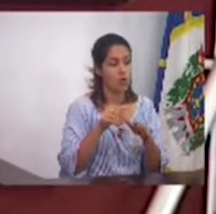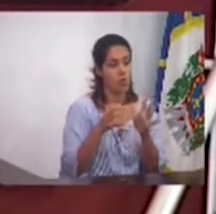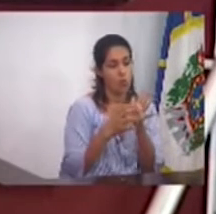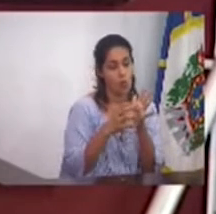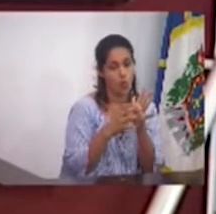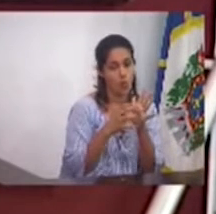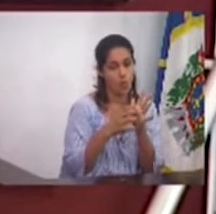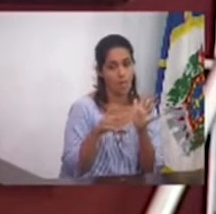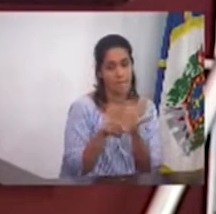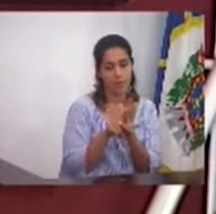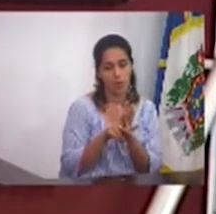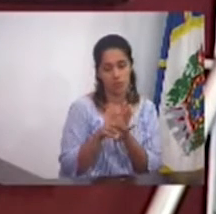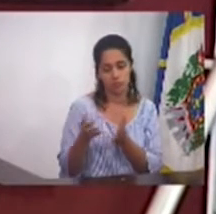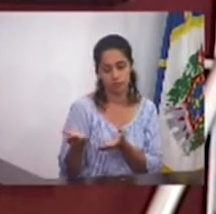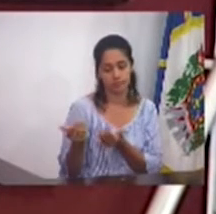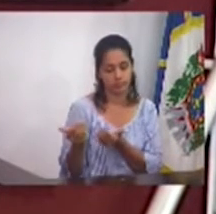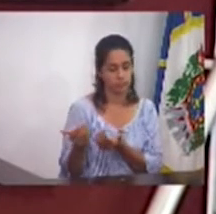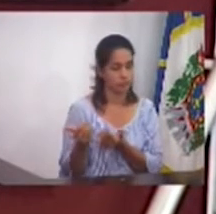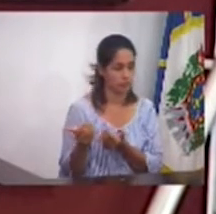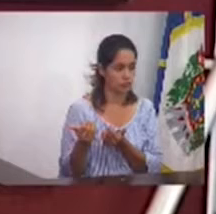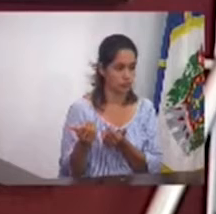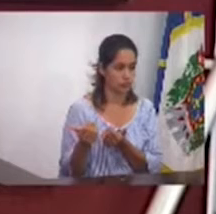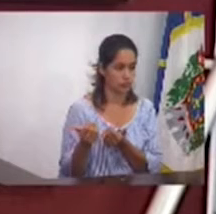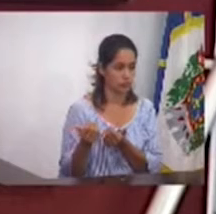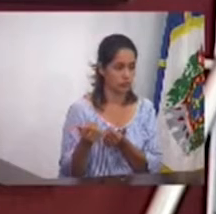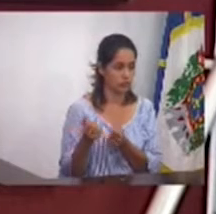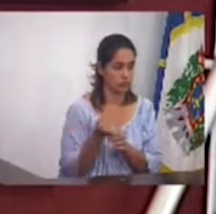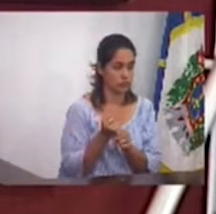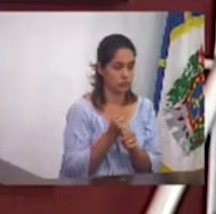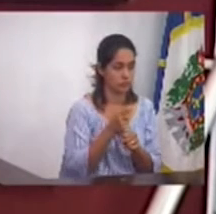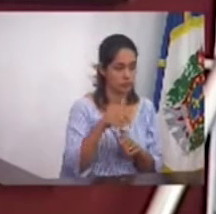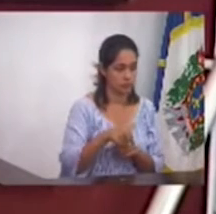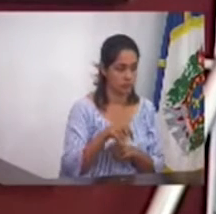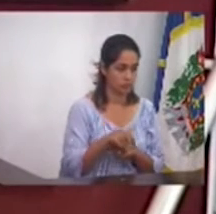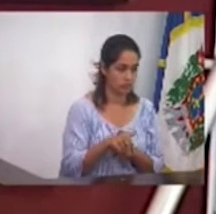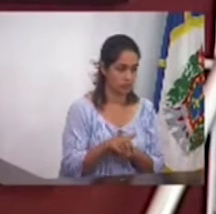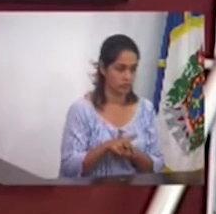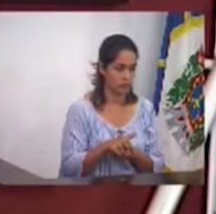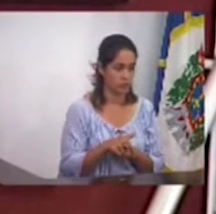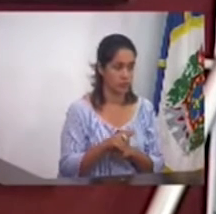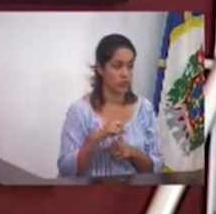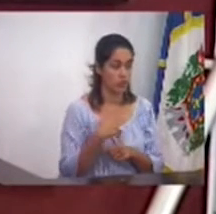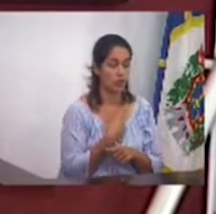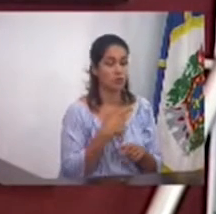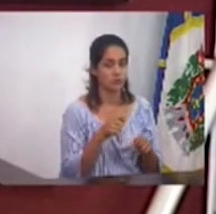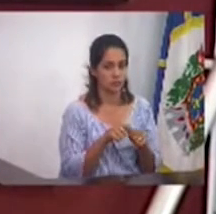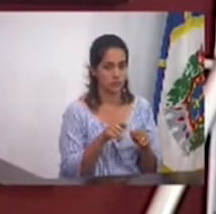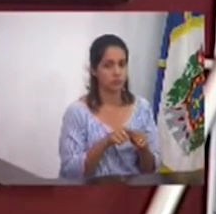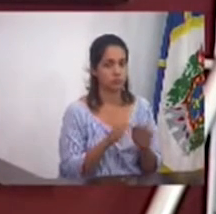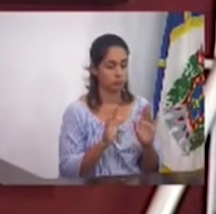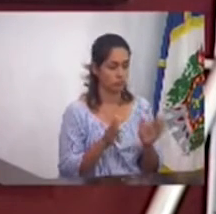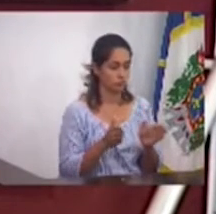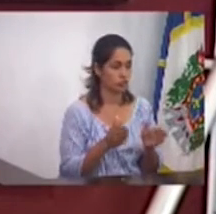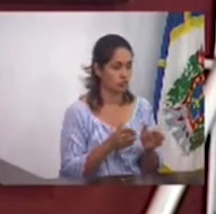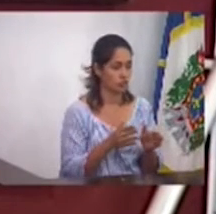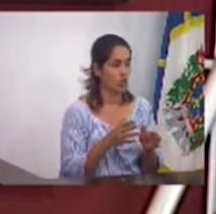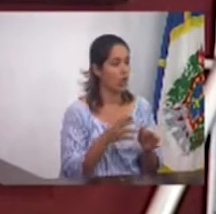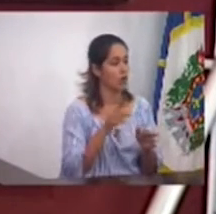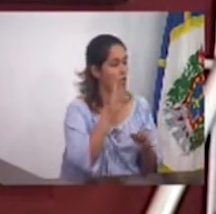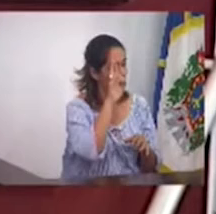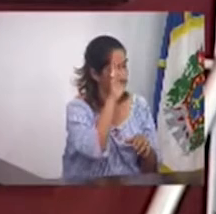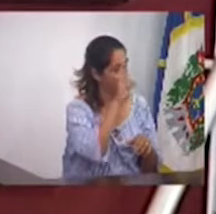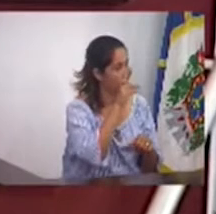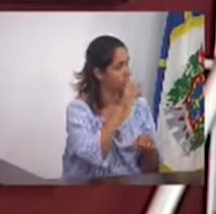posso devemos muito sucesso durante todos esses esses parlamentos que aqui nós fizemos quero agradecer o mês não nosso